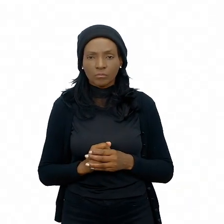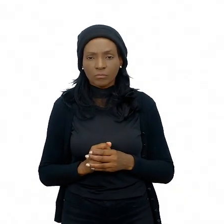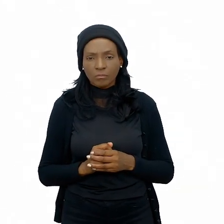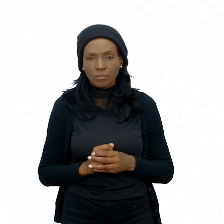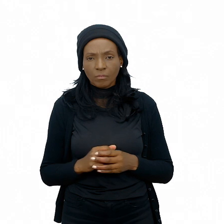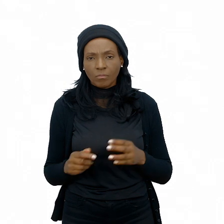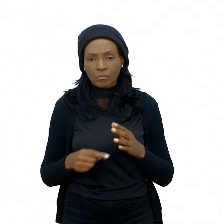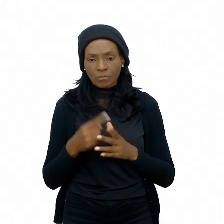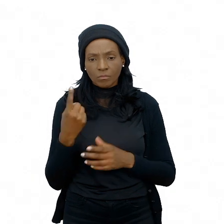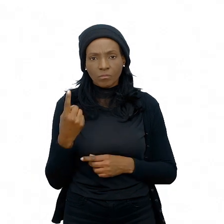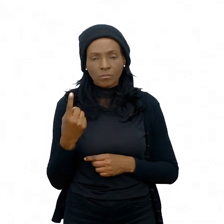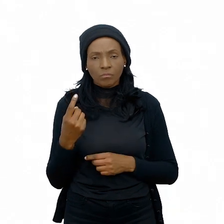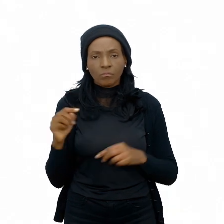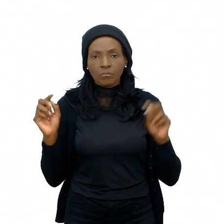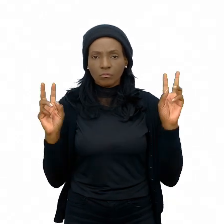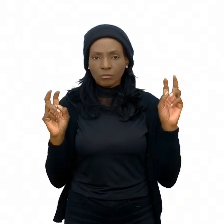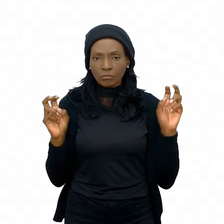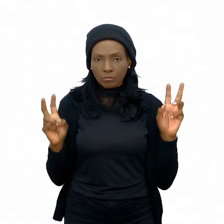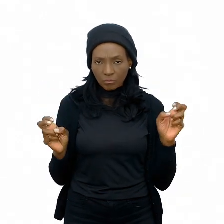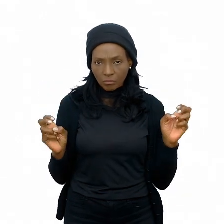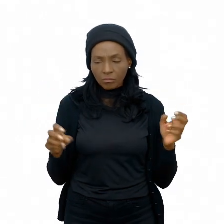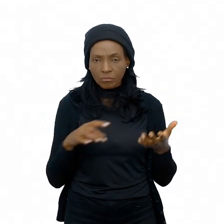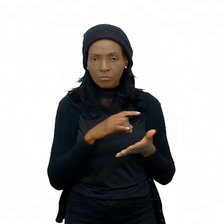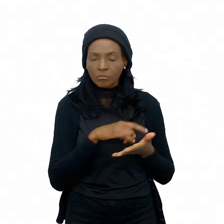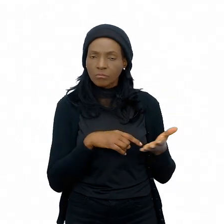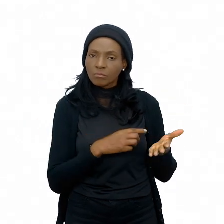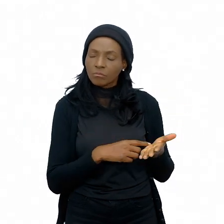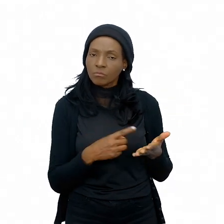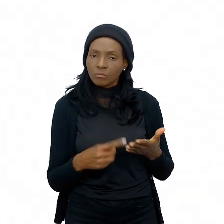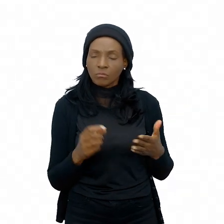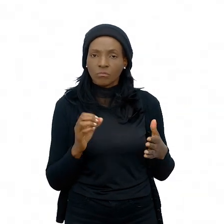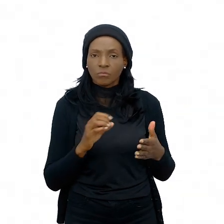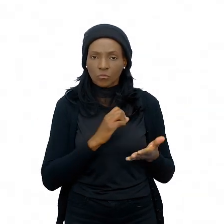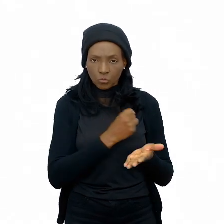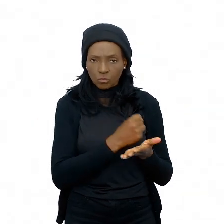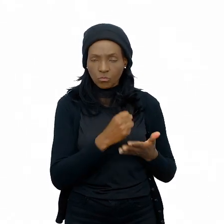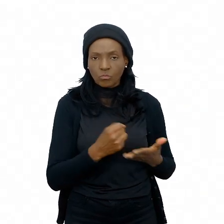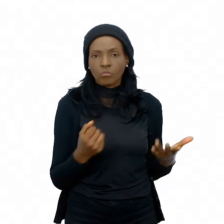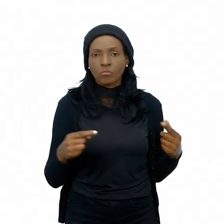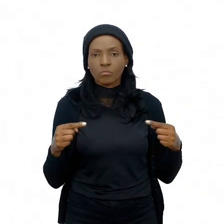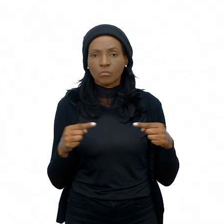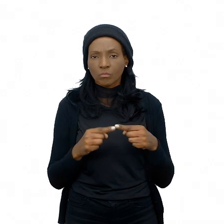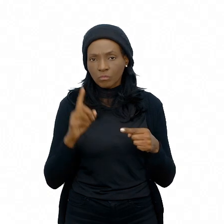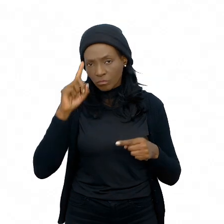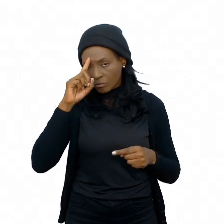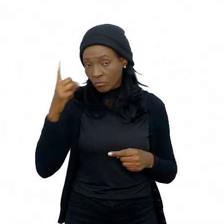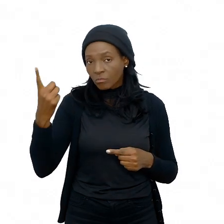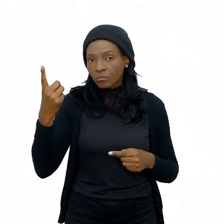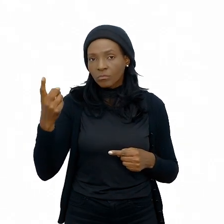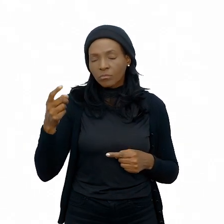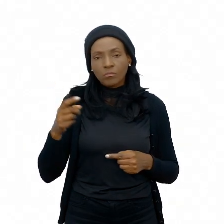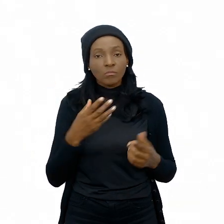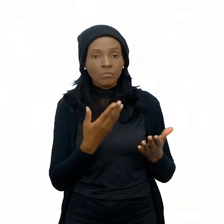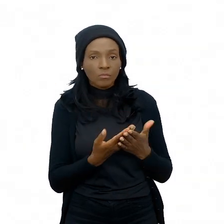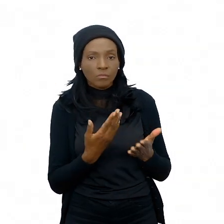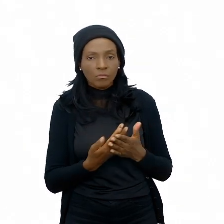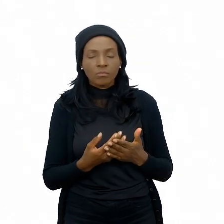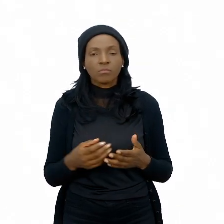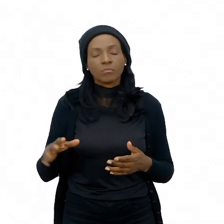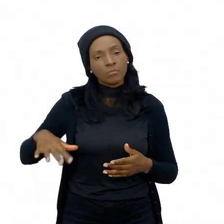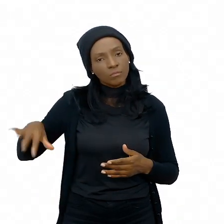O primeiro tópico, né, a primeira parte desse documento, ela tem as ideias dos estudantes